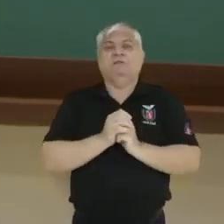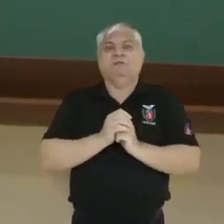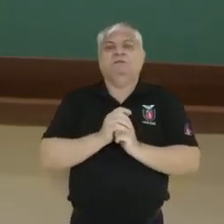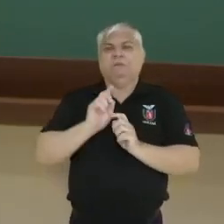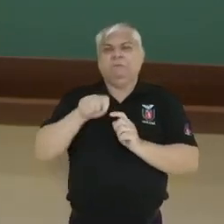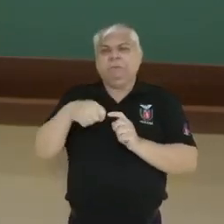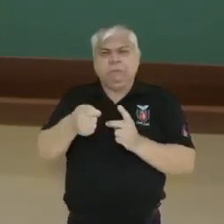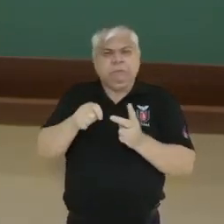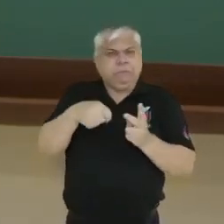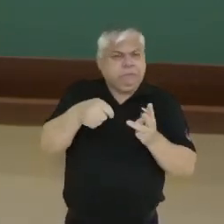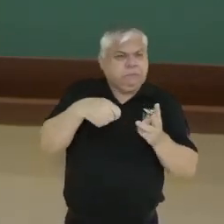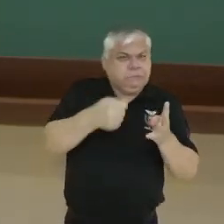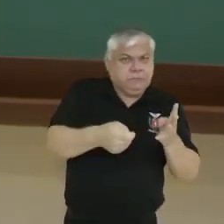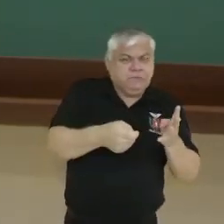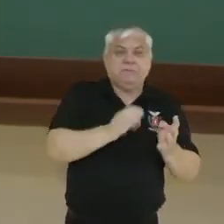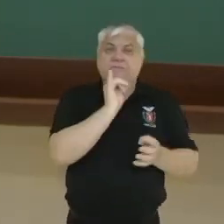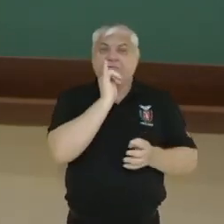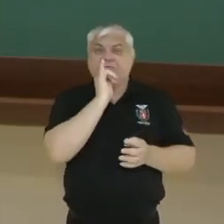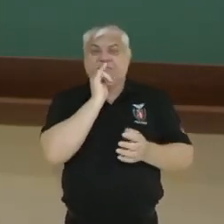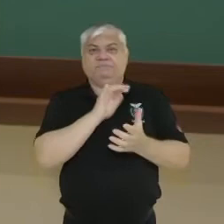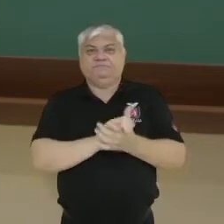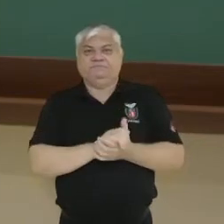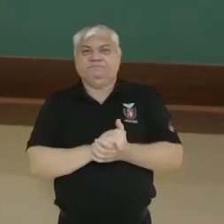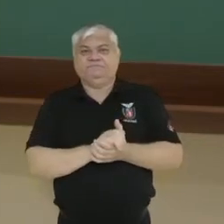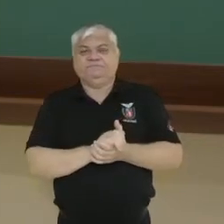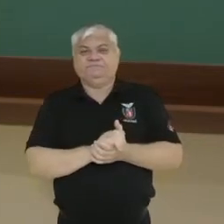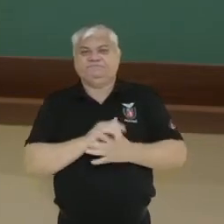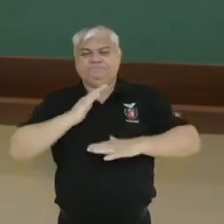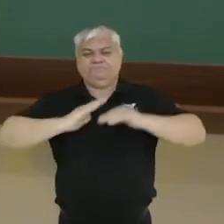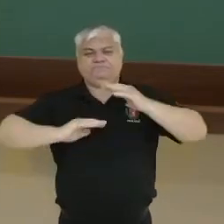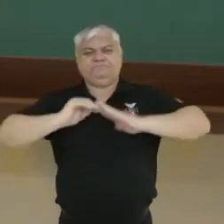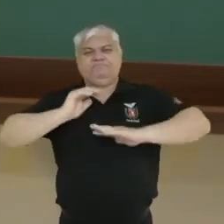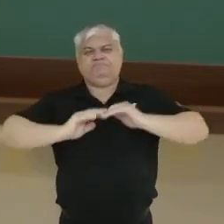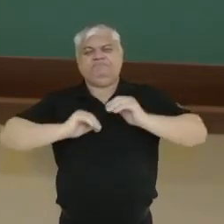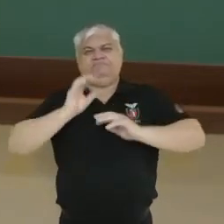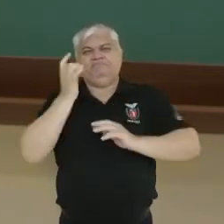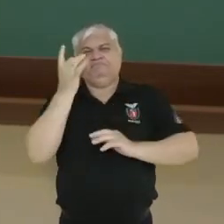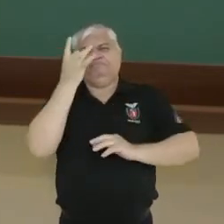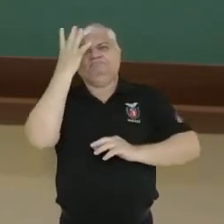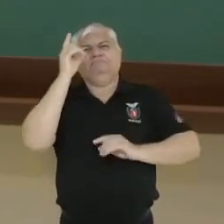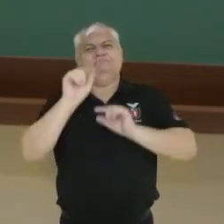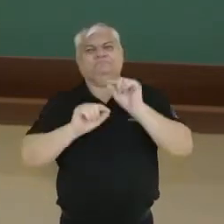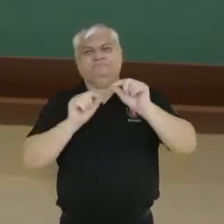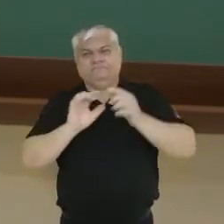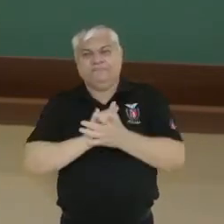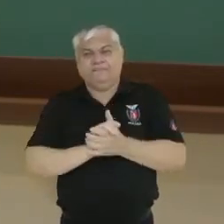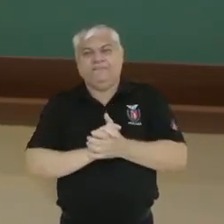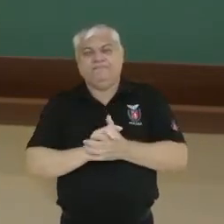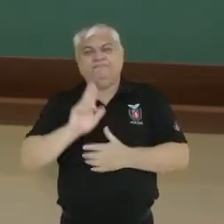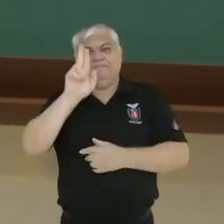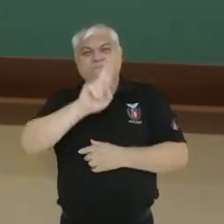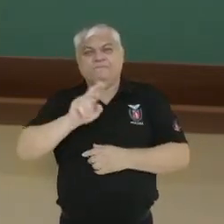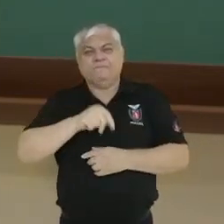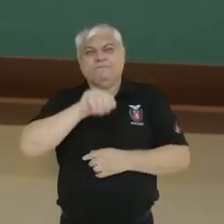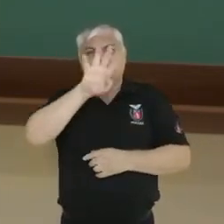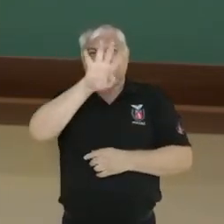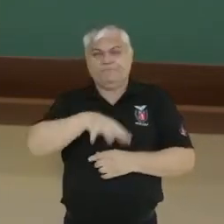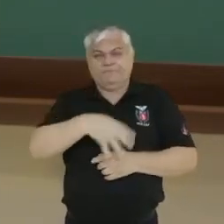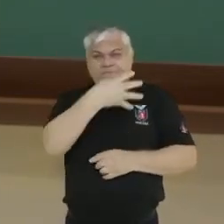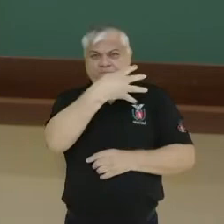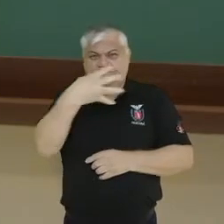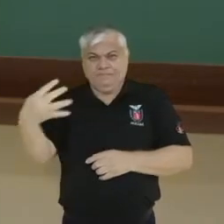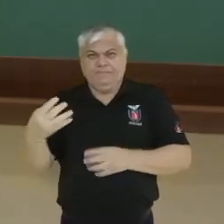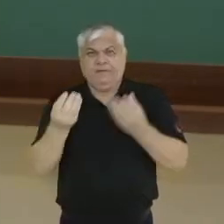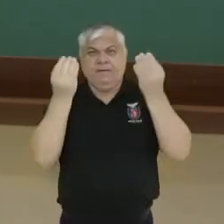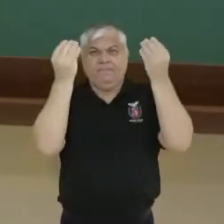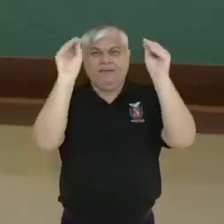eles. Por exemplo, uma maneira bem prática da gente fazer isso é o quê? Utilizar uma planilha. A gente já utilizou a